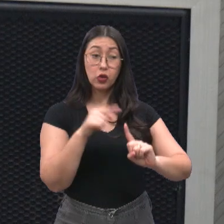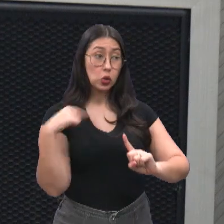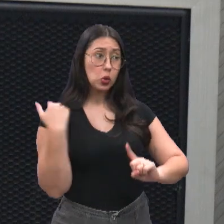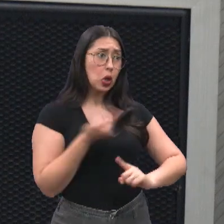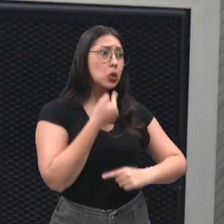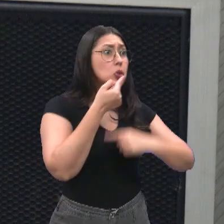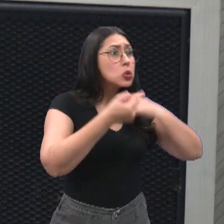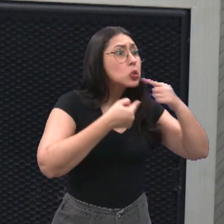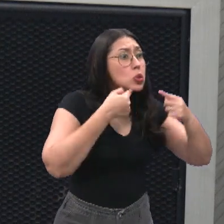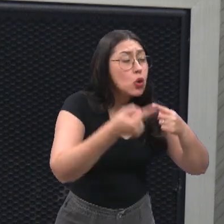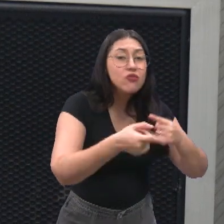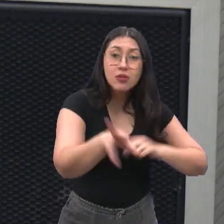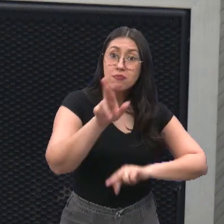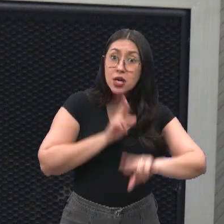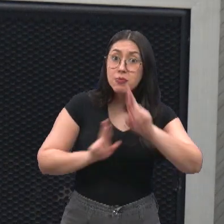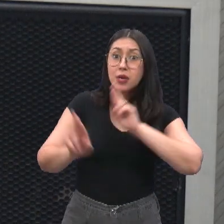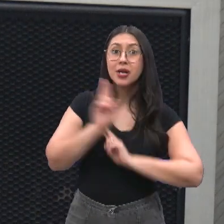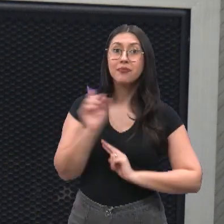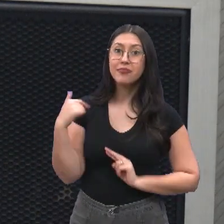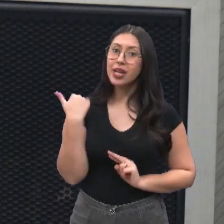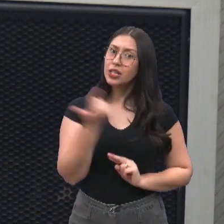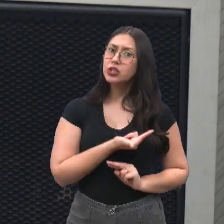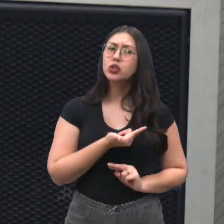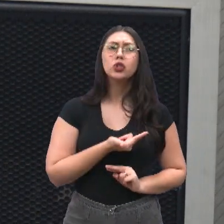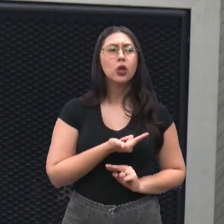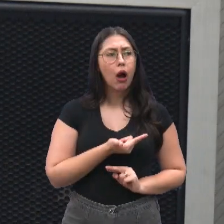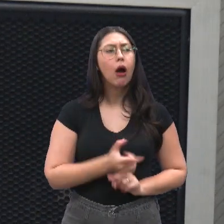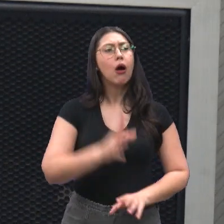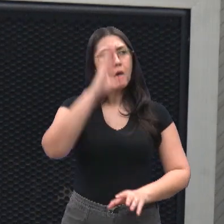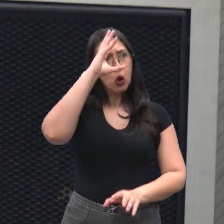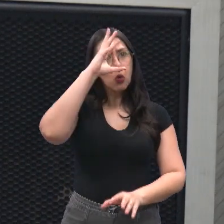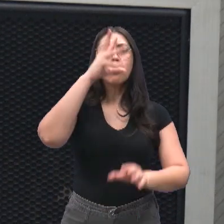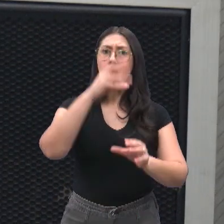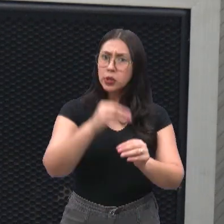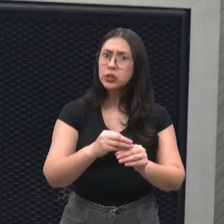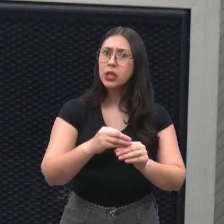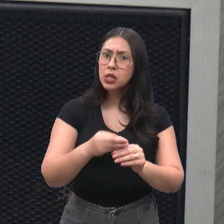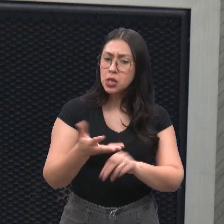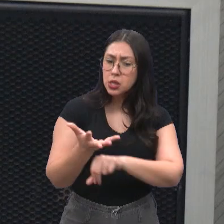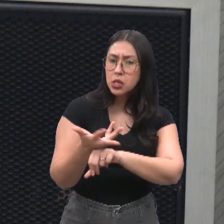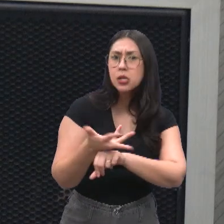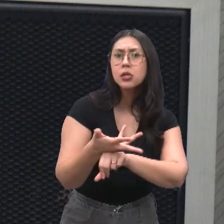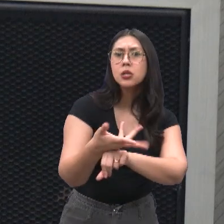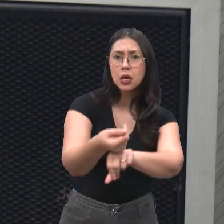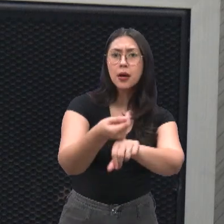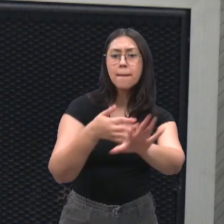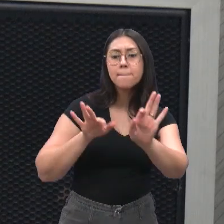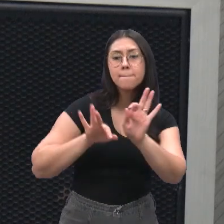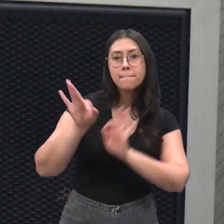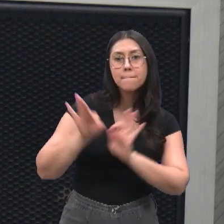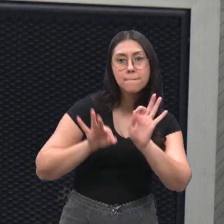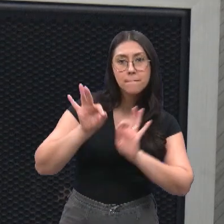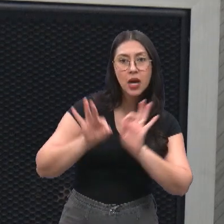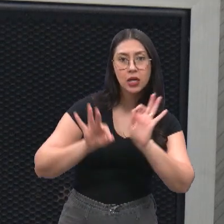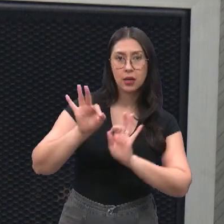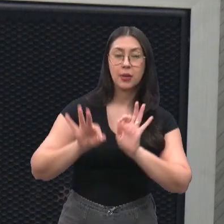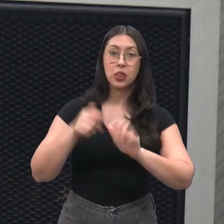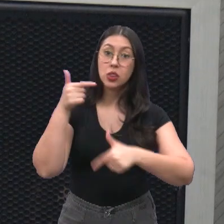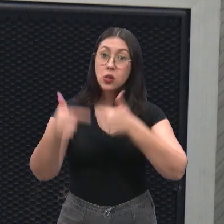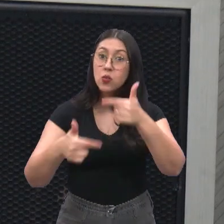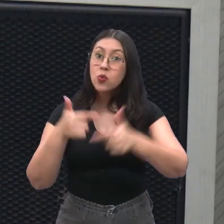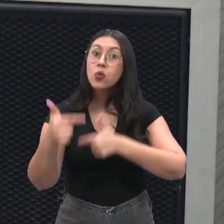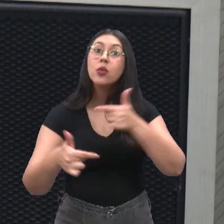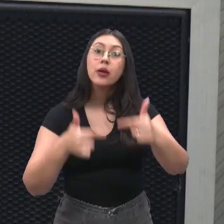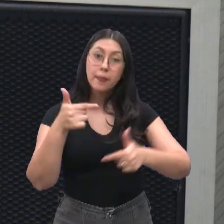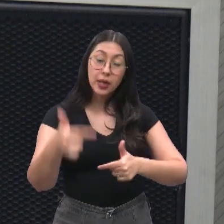para que nós tenhamos o alinhamento das ideias, das propostas, e a gente acelerar o processo de aperfeiçoamento do trabalho